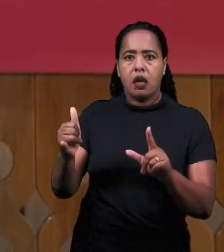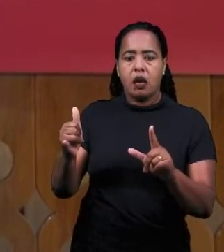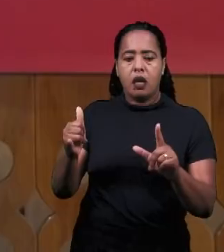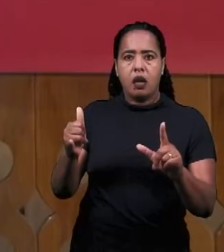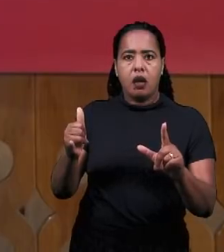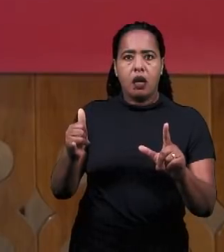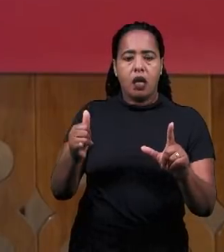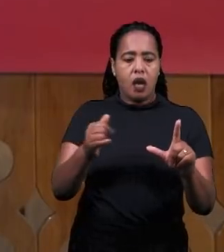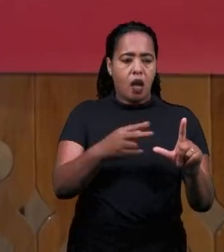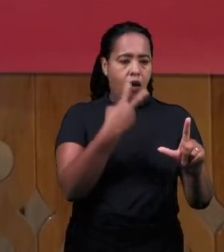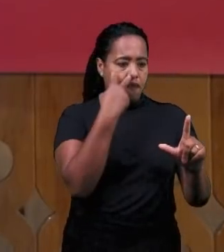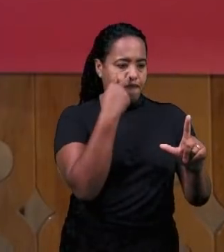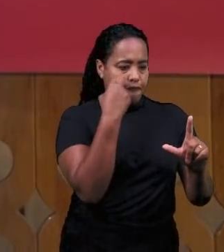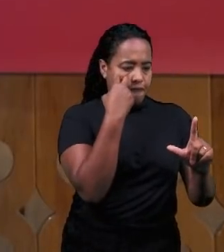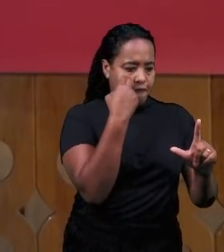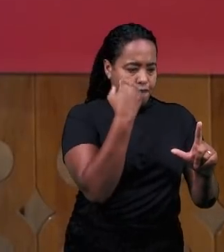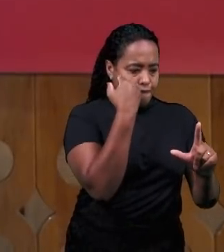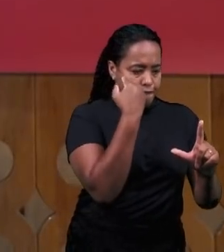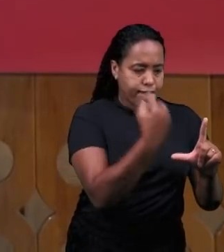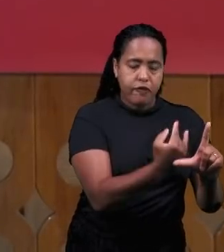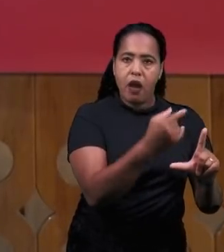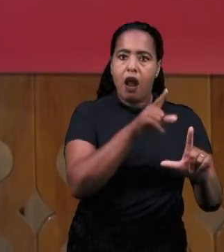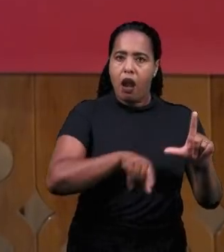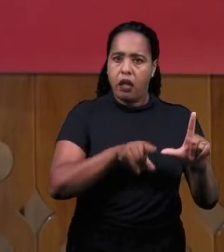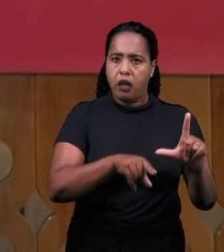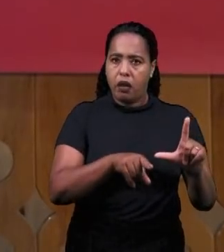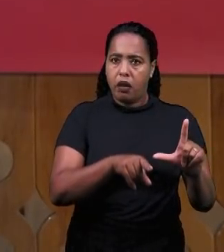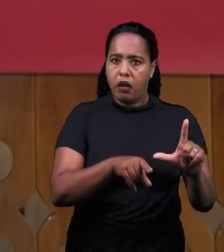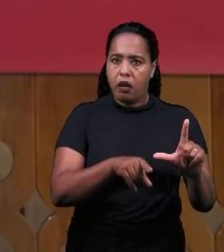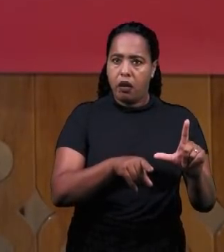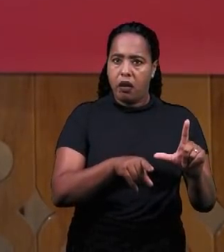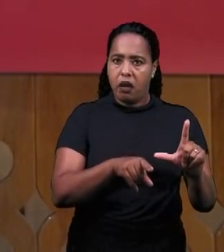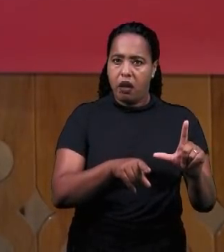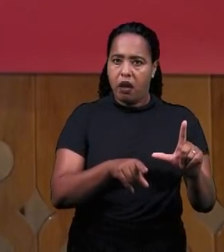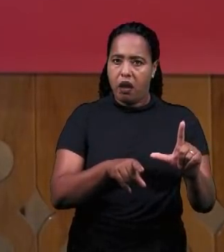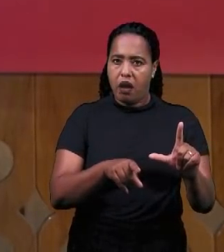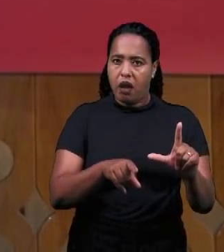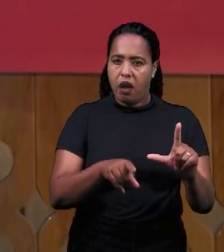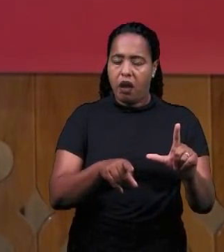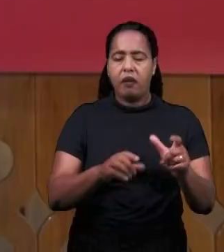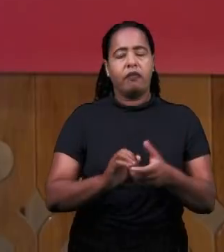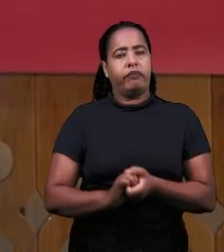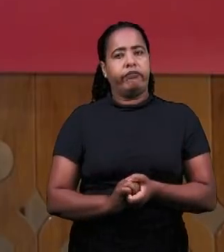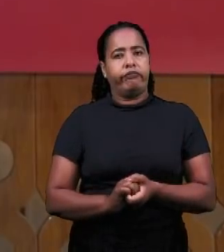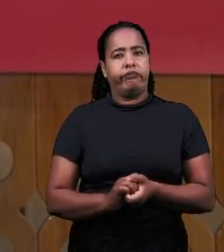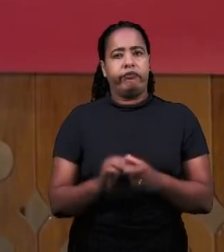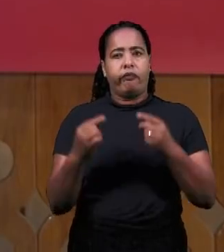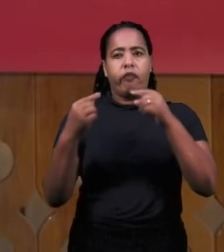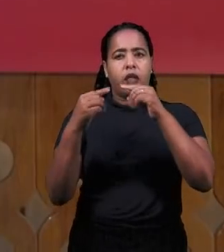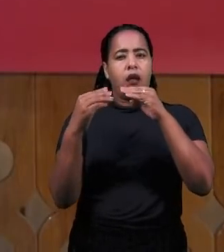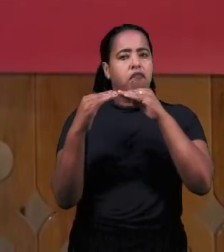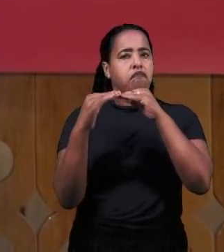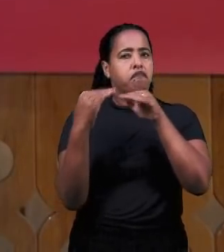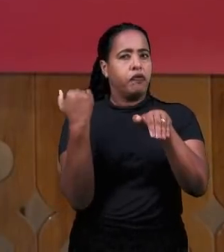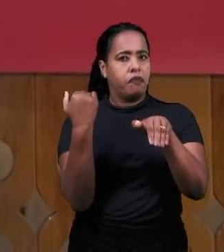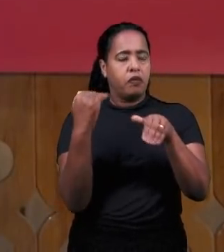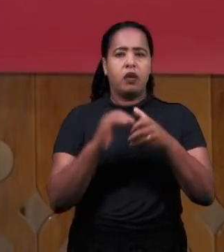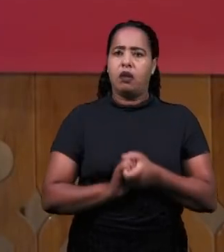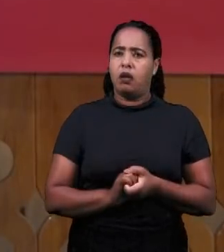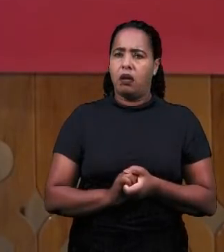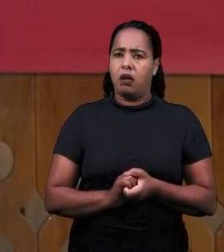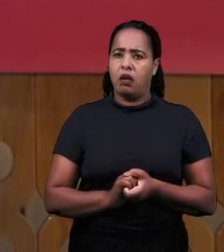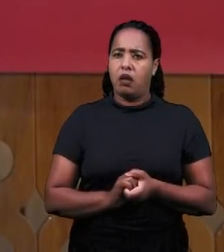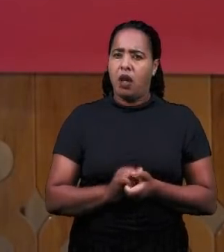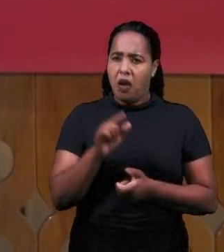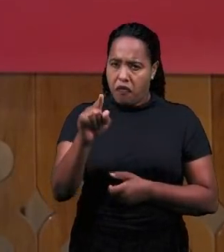válido. Só não tem nada a ver conosco. Então você tem ministério? Não, não tem. Ah, você é pastor? Você não